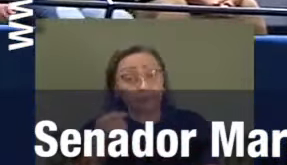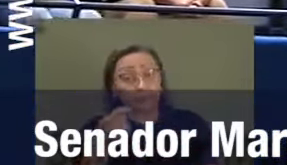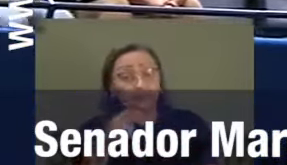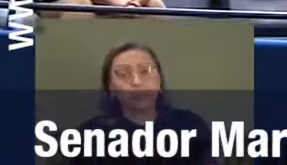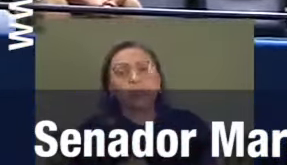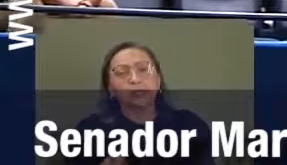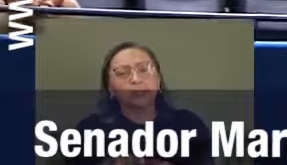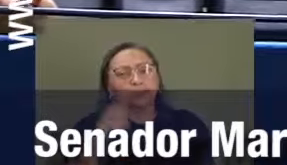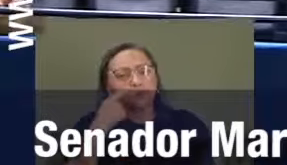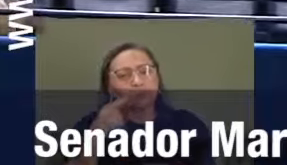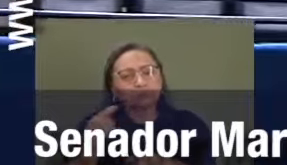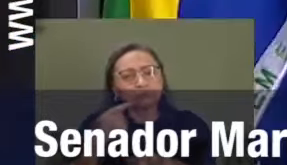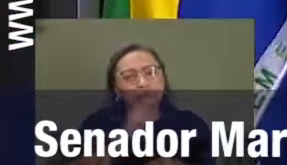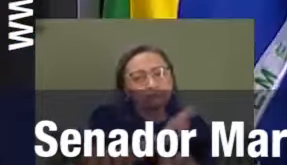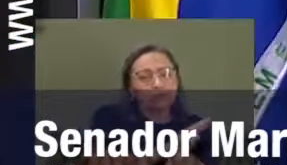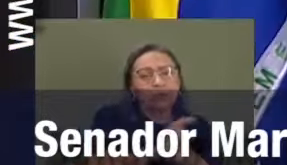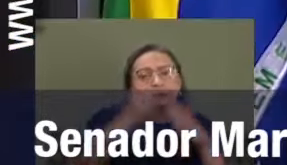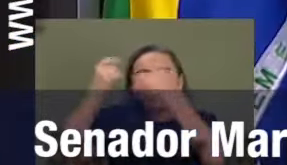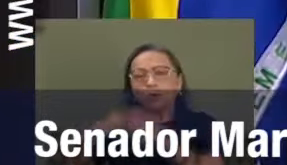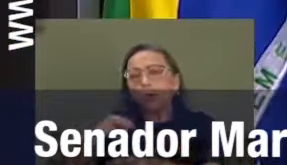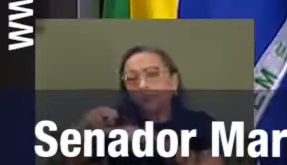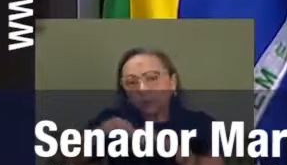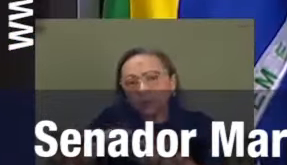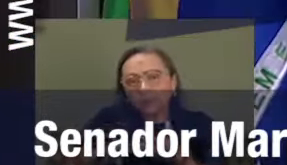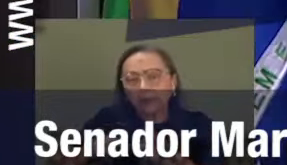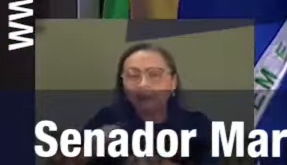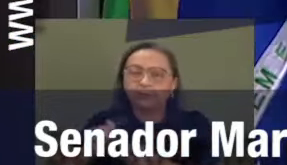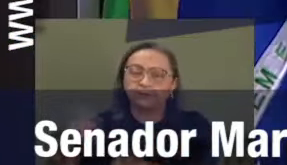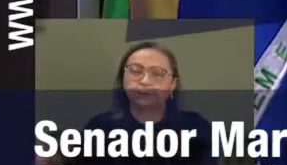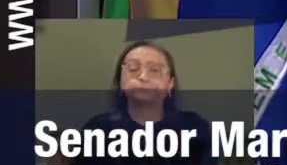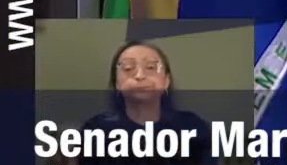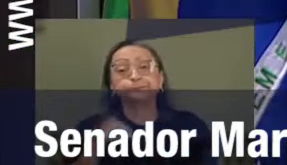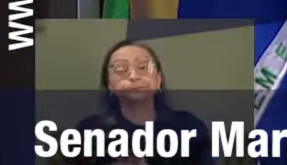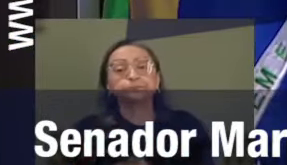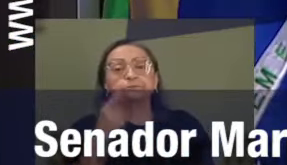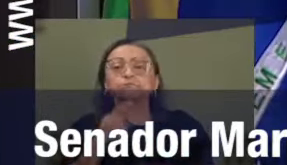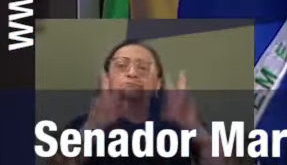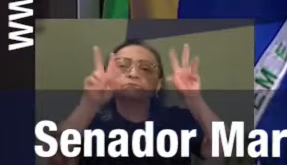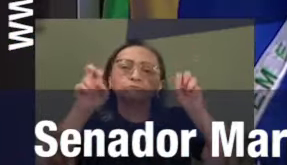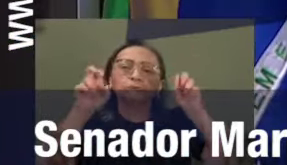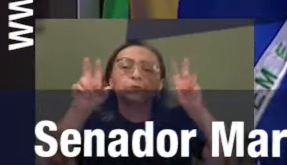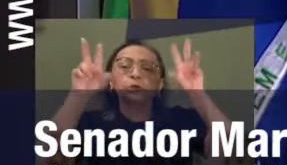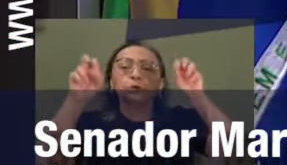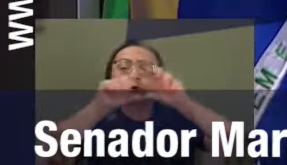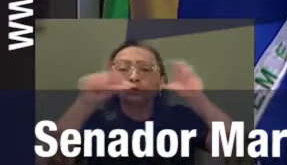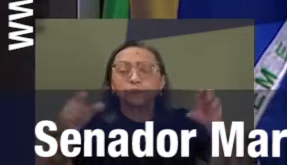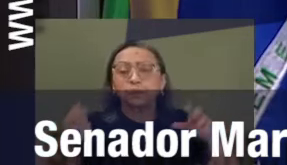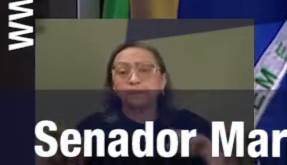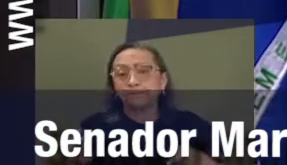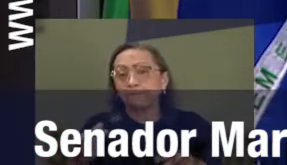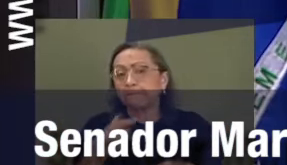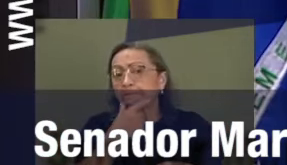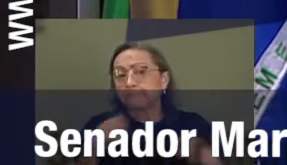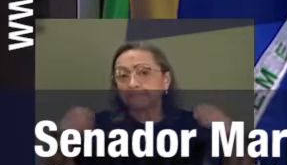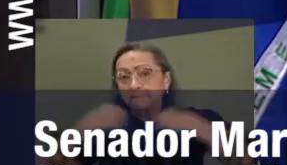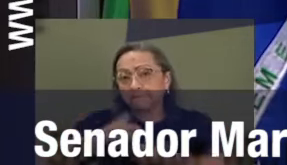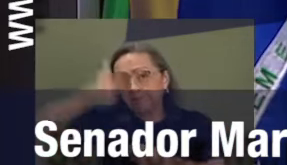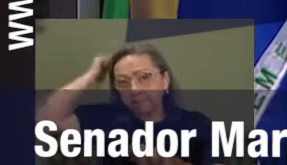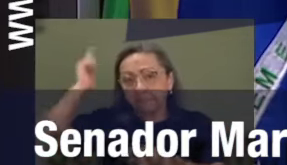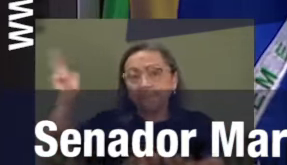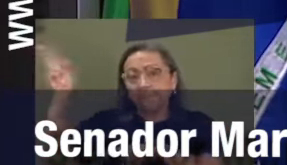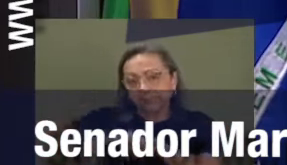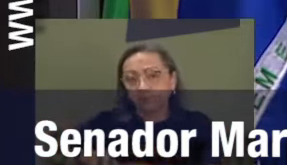também que ele fez para tal. Então, a questão da prisão do Alexandre de Moraes. Primeiro vamos começar pela OEA. A OEA tem 35